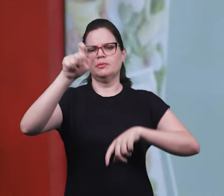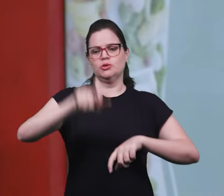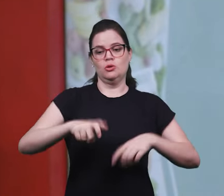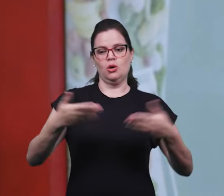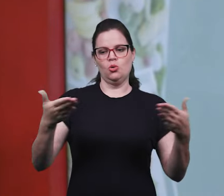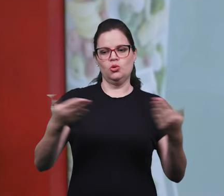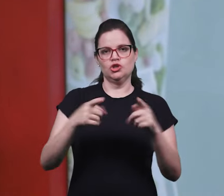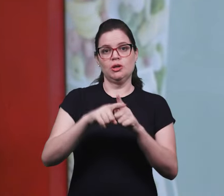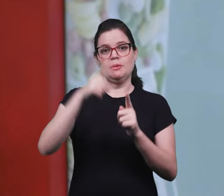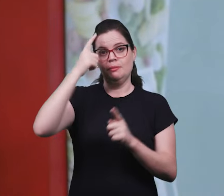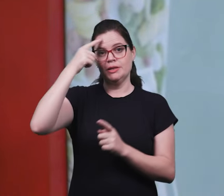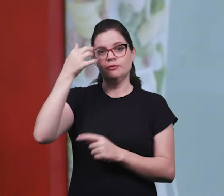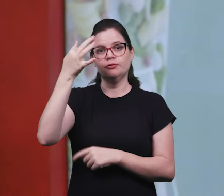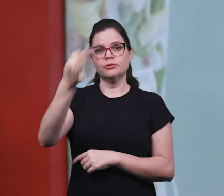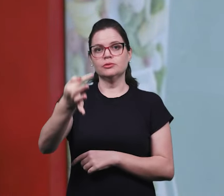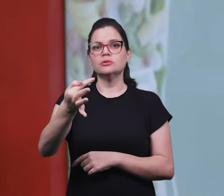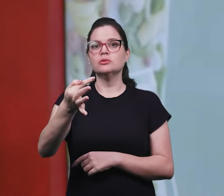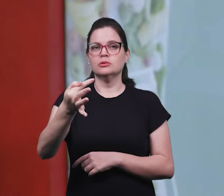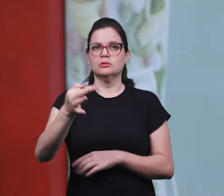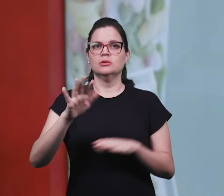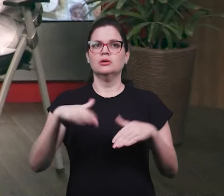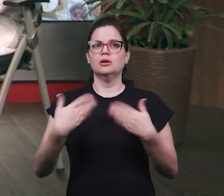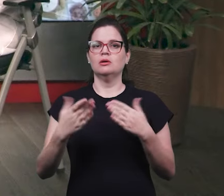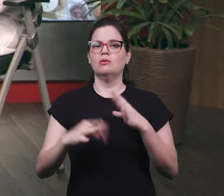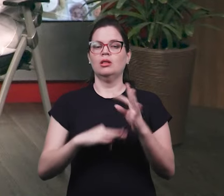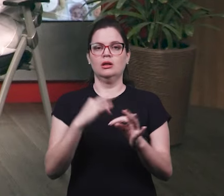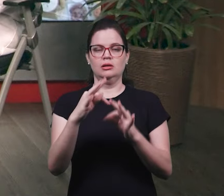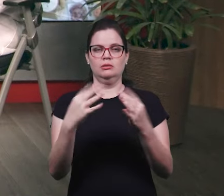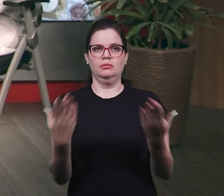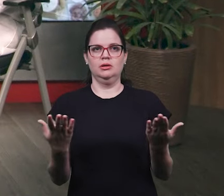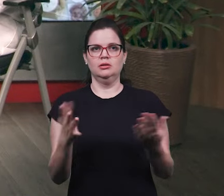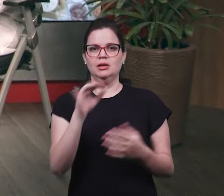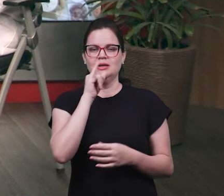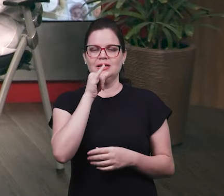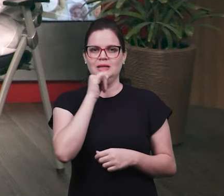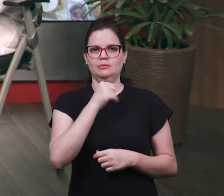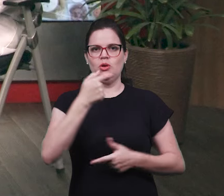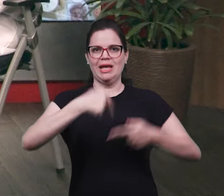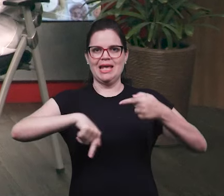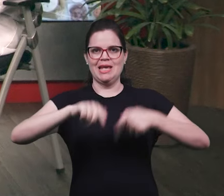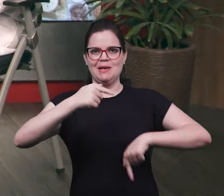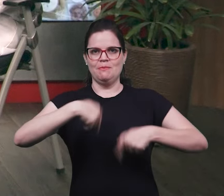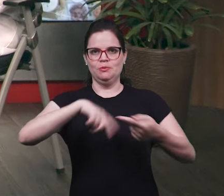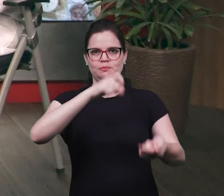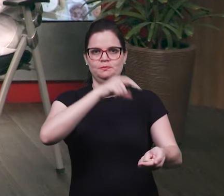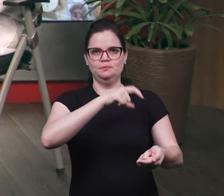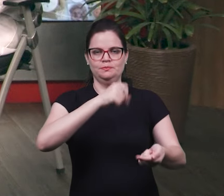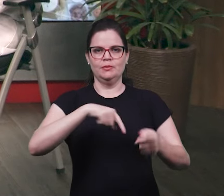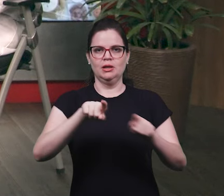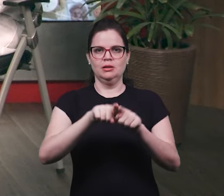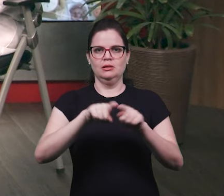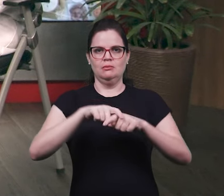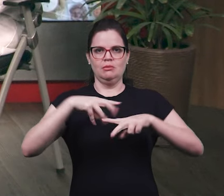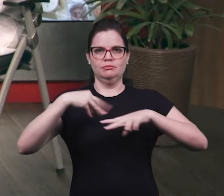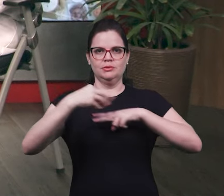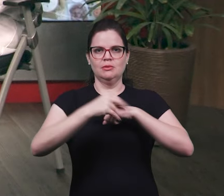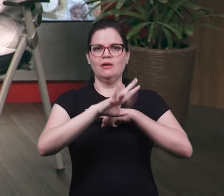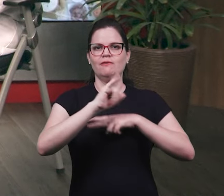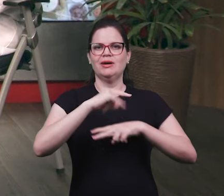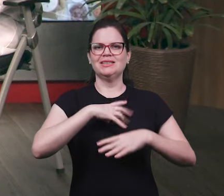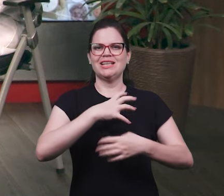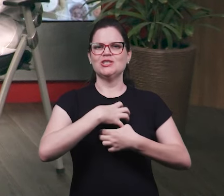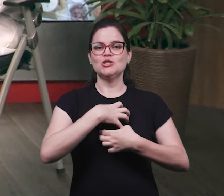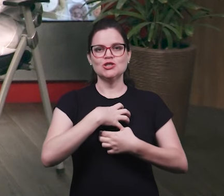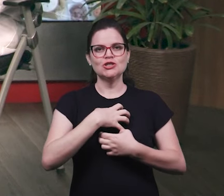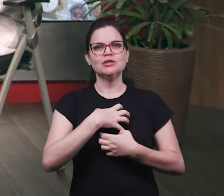hoje e qual é o tratamento é um exemplo químio radioterapia que a gente sabe que vai ter muitos sintomas por conta